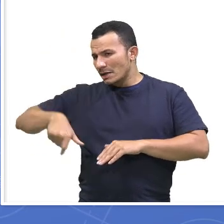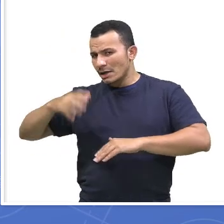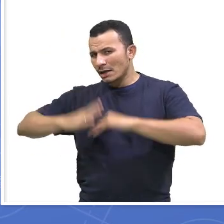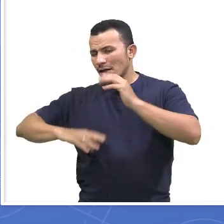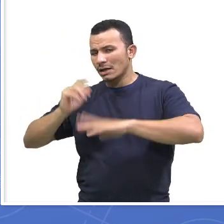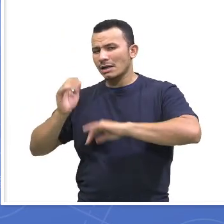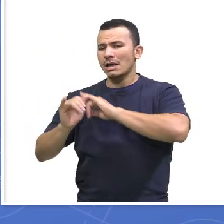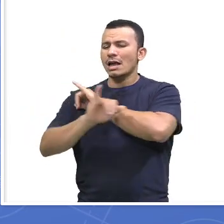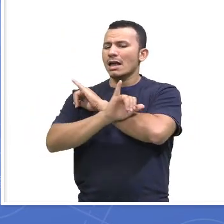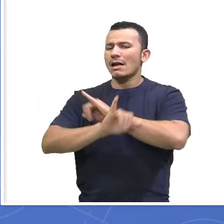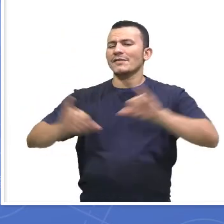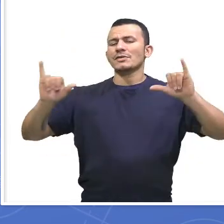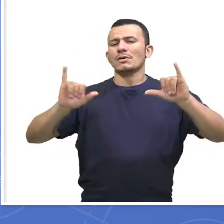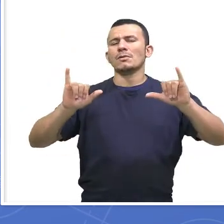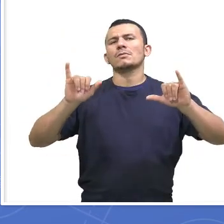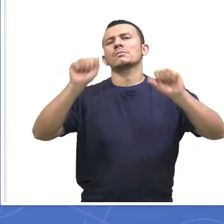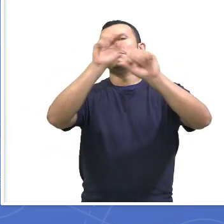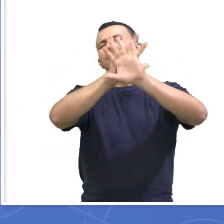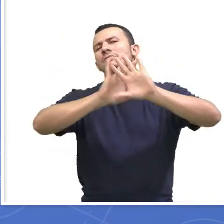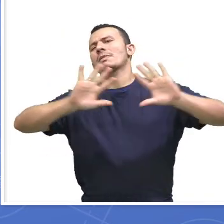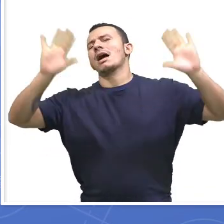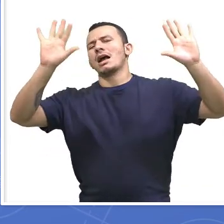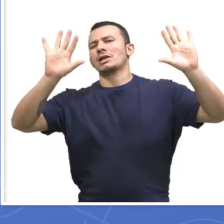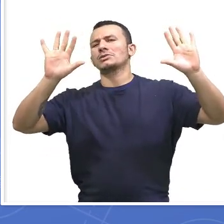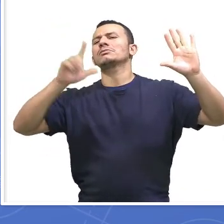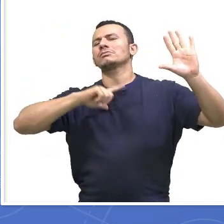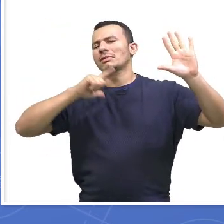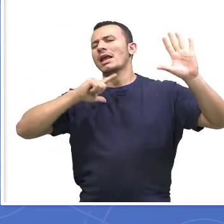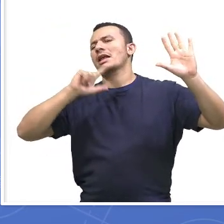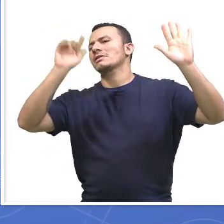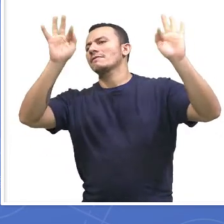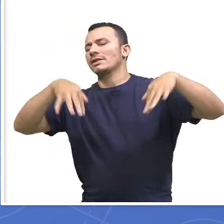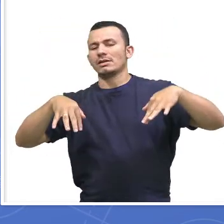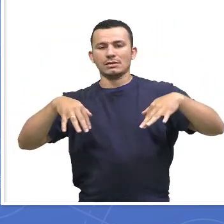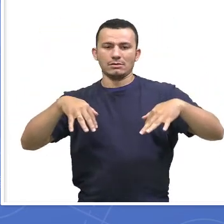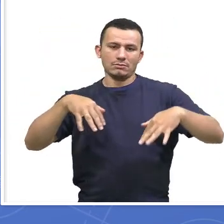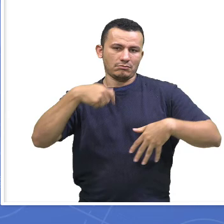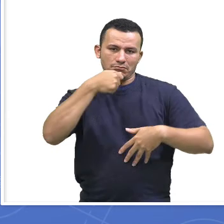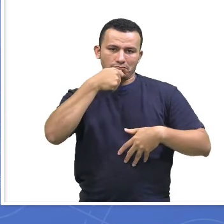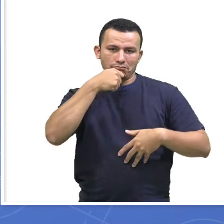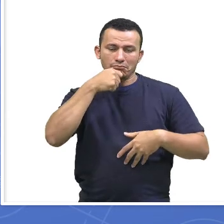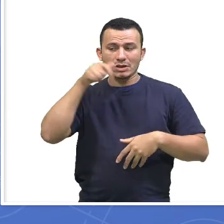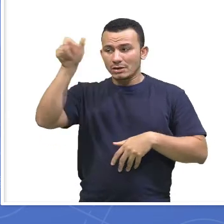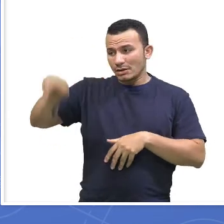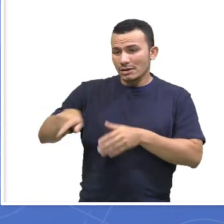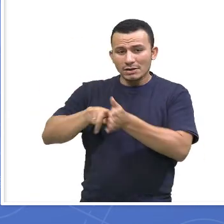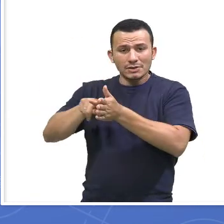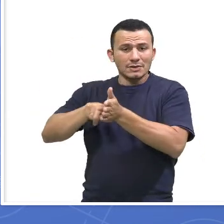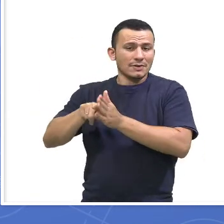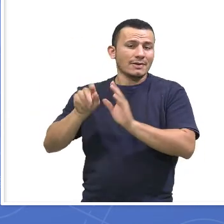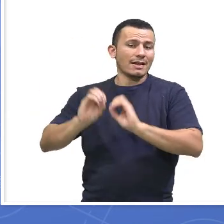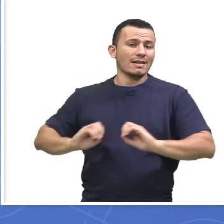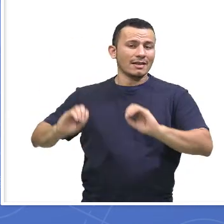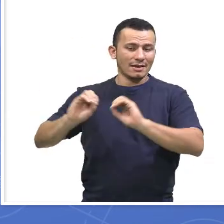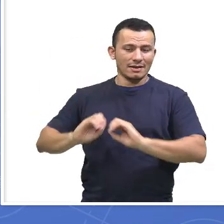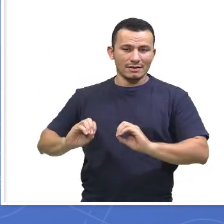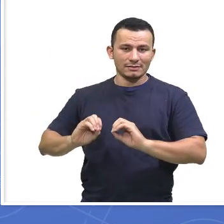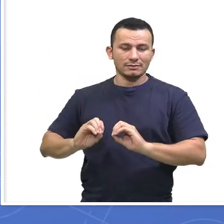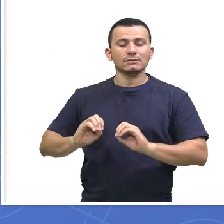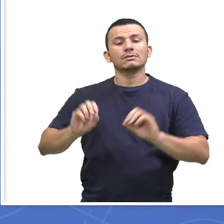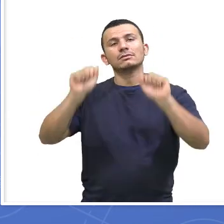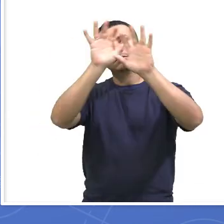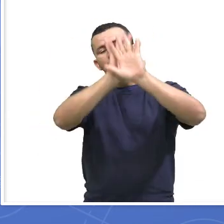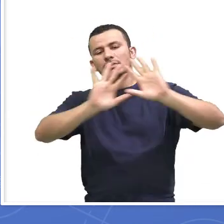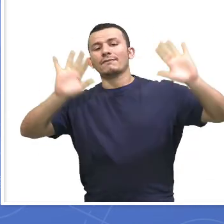né? Que ninguém conhece aonde vai tudo isso. Então, espaço finito já eliminou também. A gente sabe que quando fala do